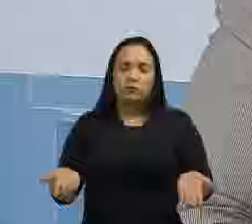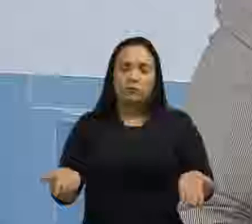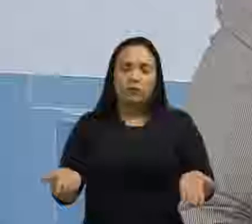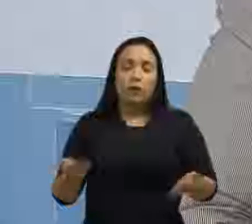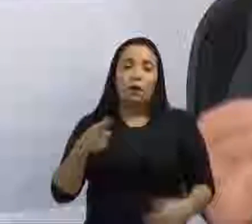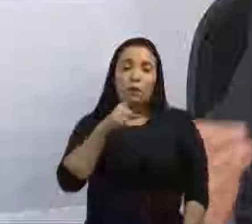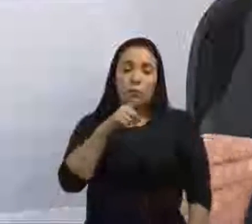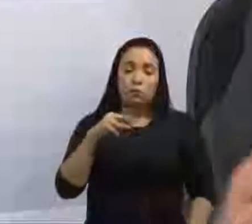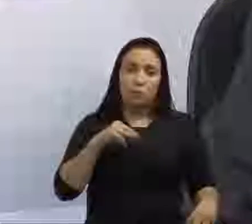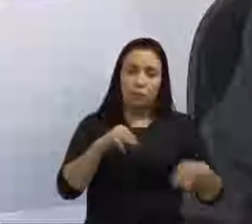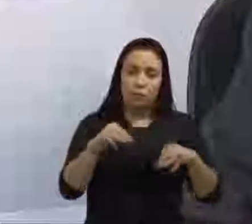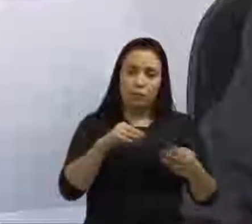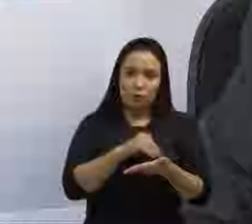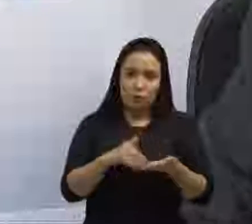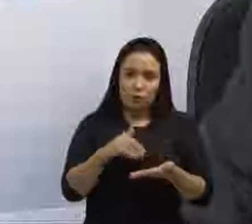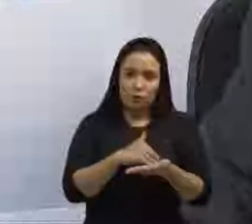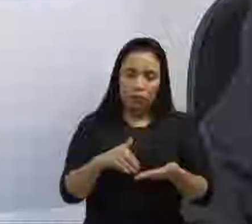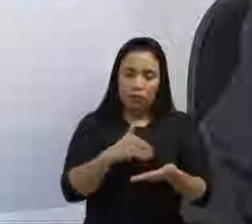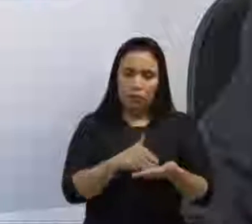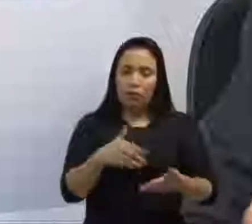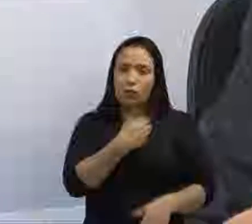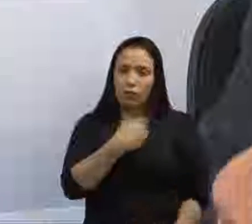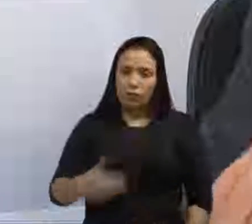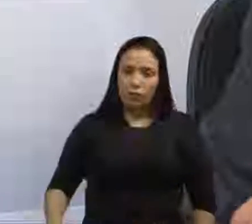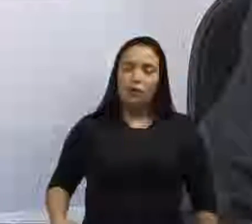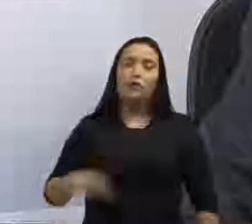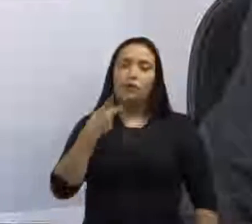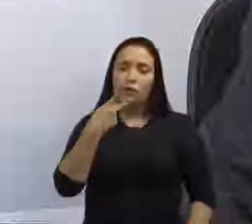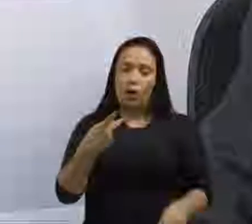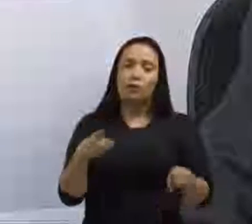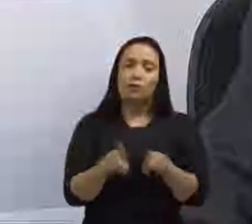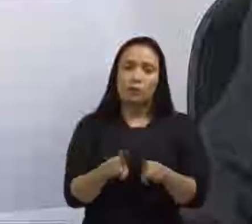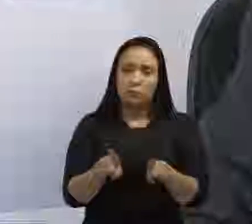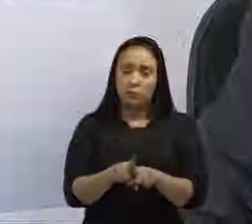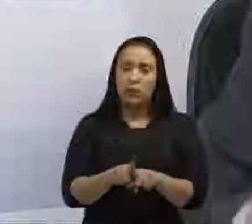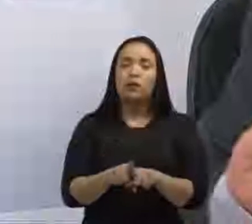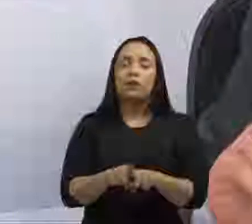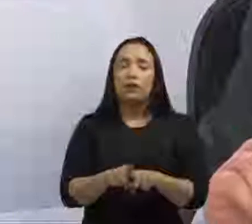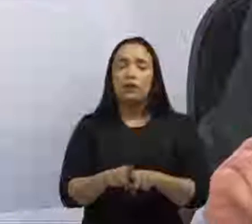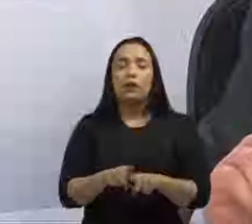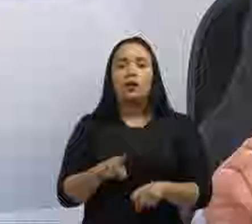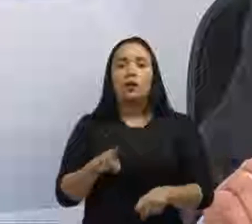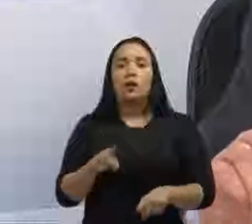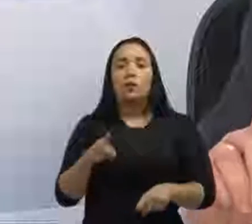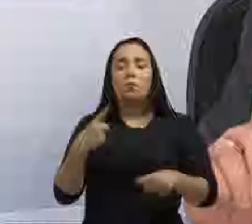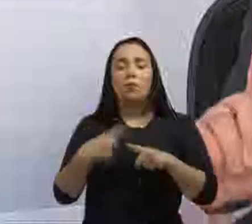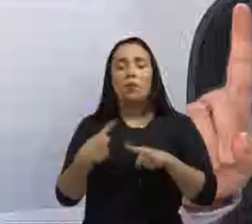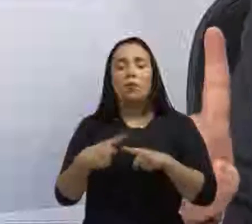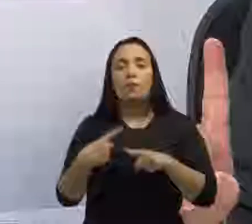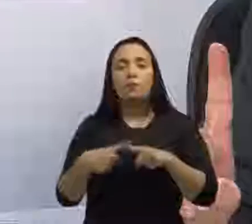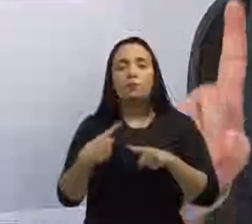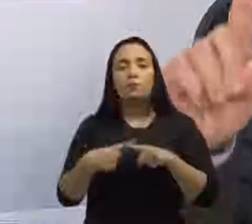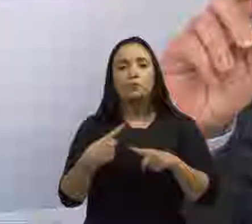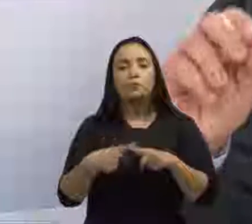não, vou aqui. O ministro da Secretaria de Governo também questionou a decisão de Barroso não ter partido de um pedido